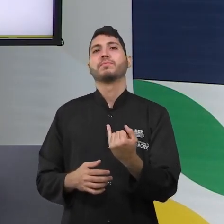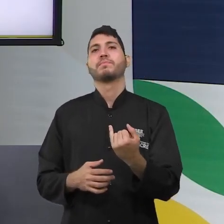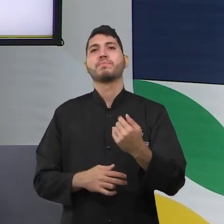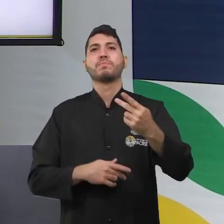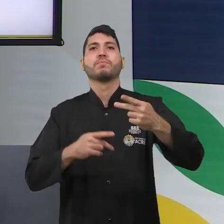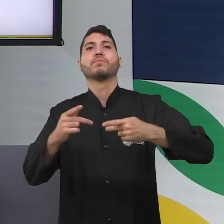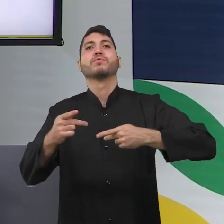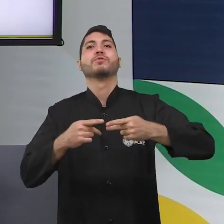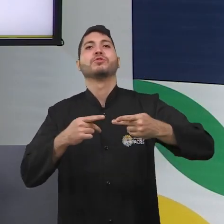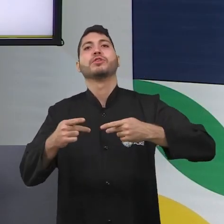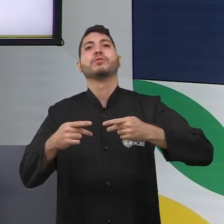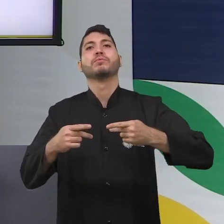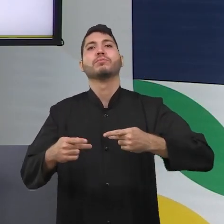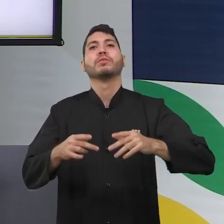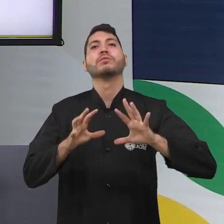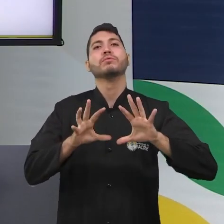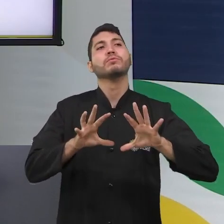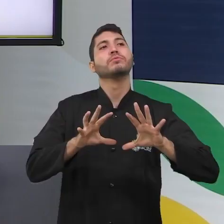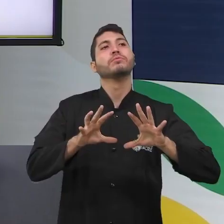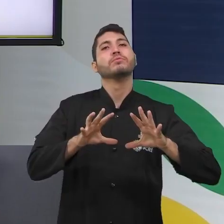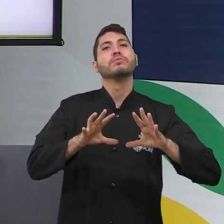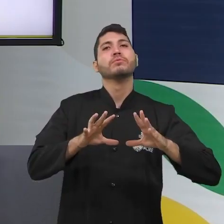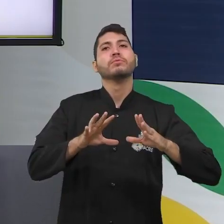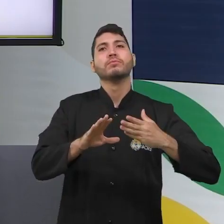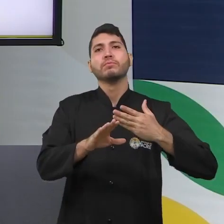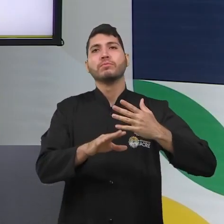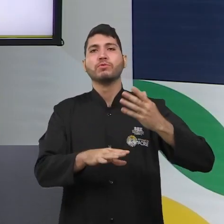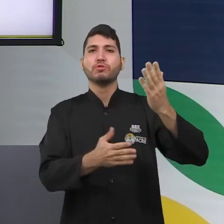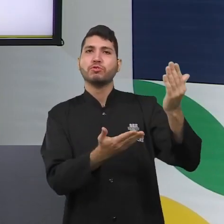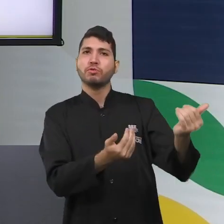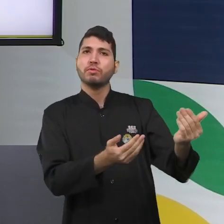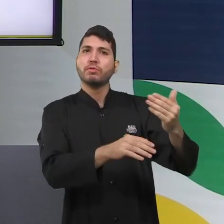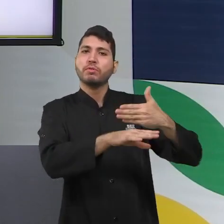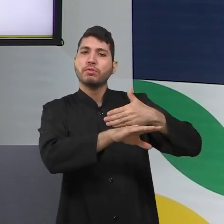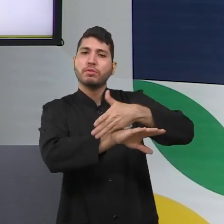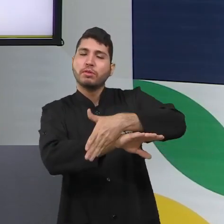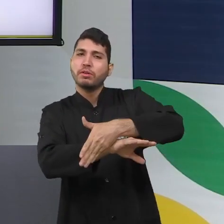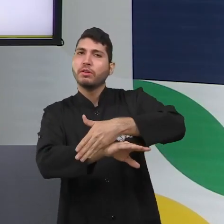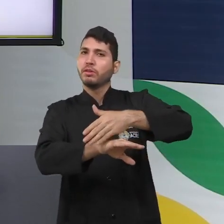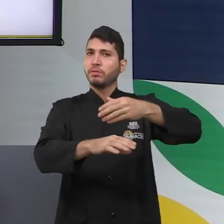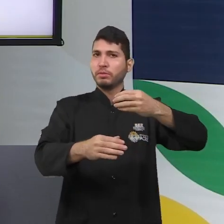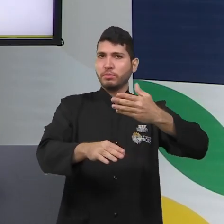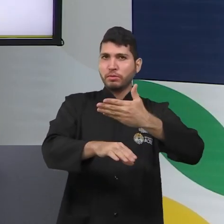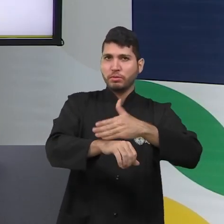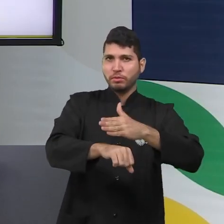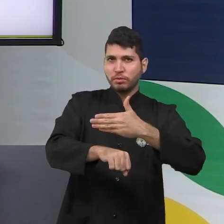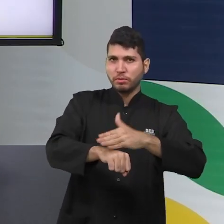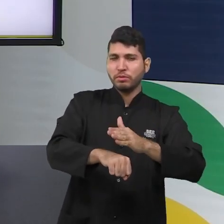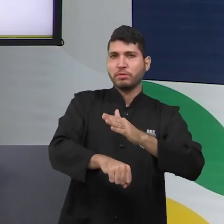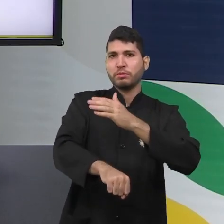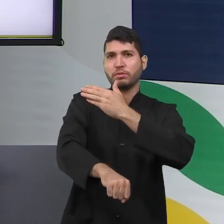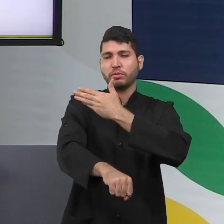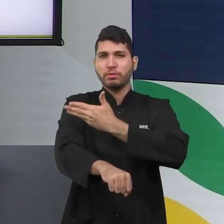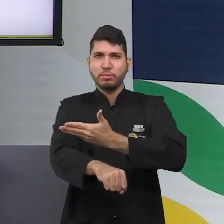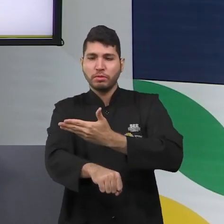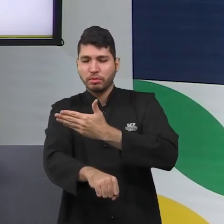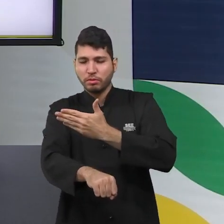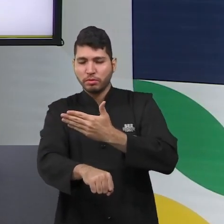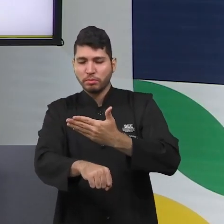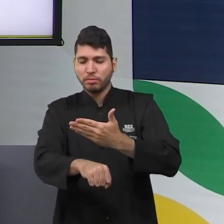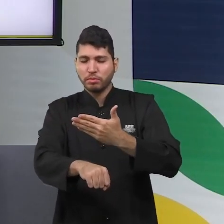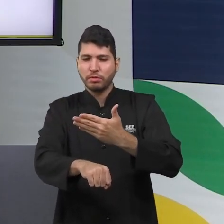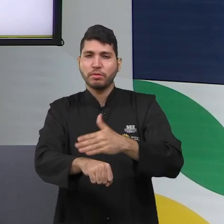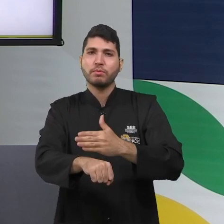acesso diferenciado, um acesso garantido ali a vivências de práticas culturais, esportivas, que vão dar